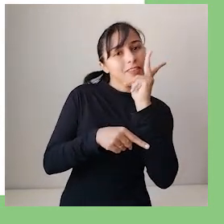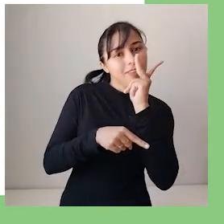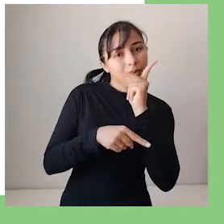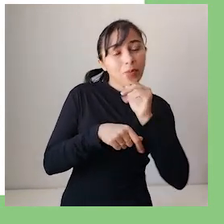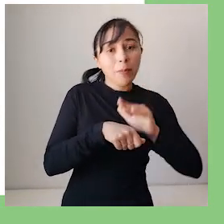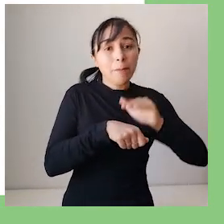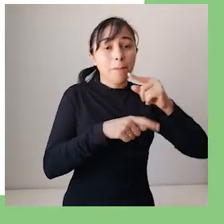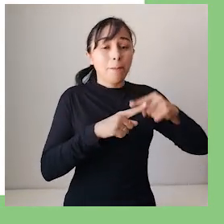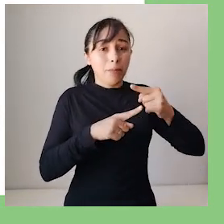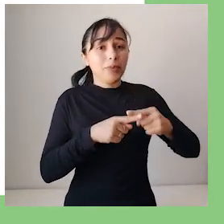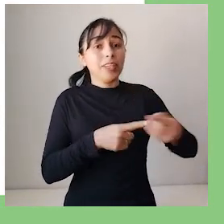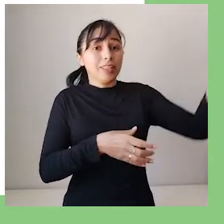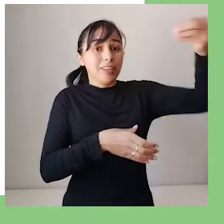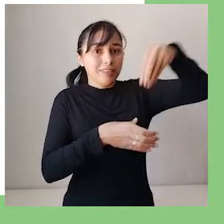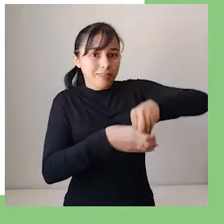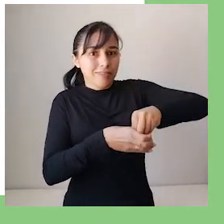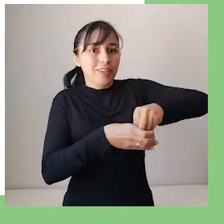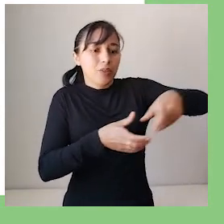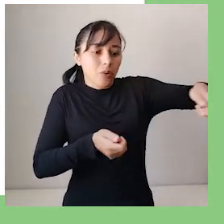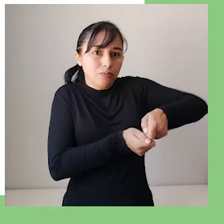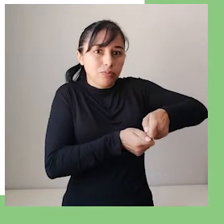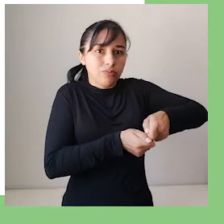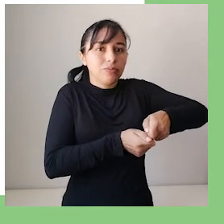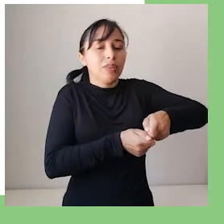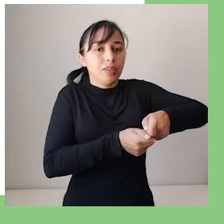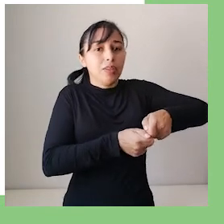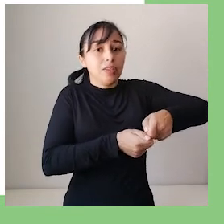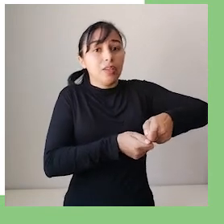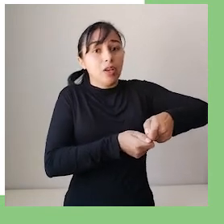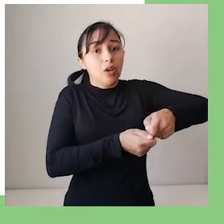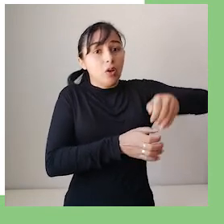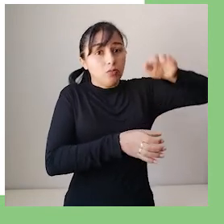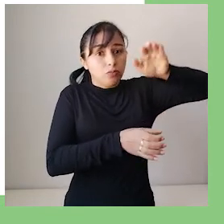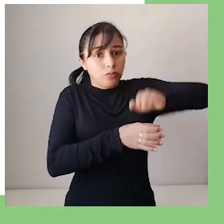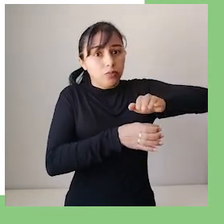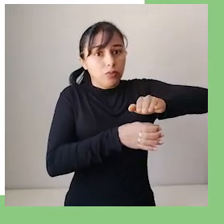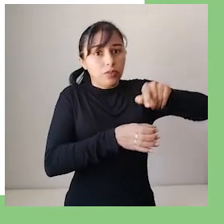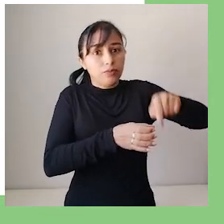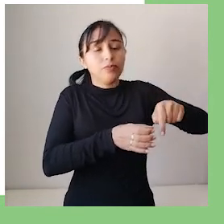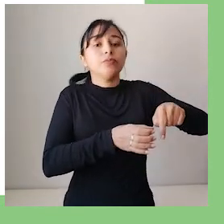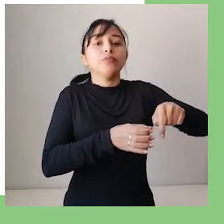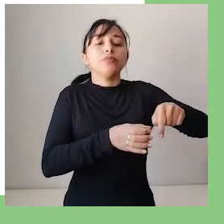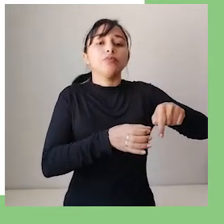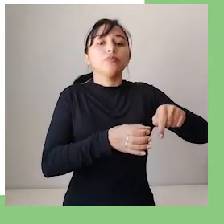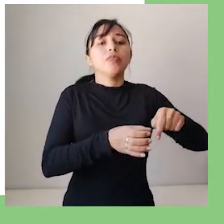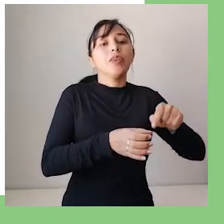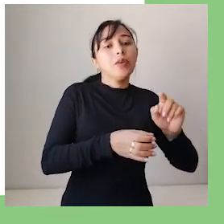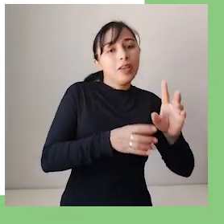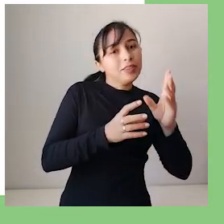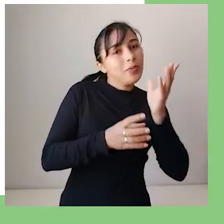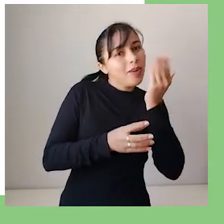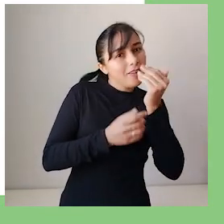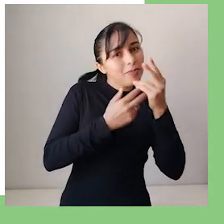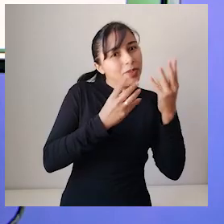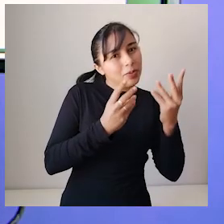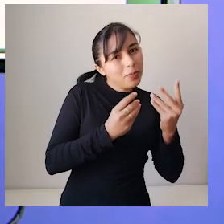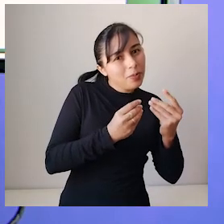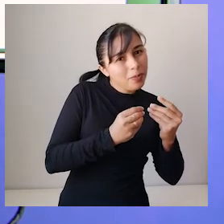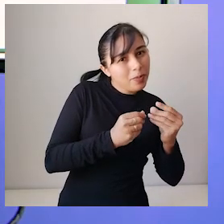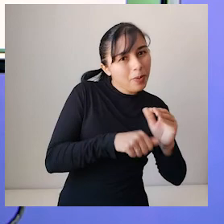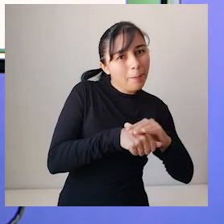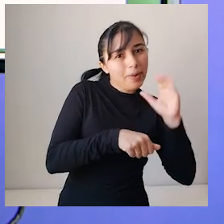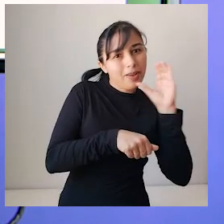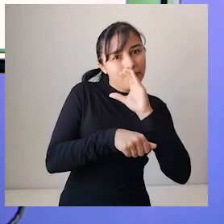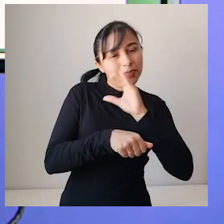tempo para que esse alimento dentro dela cozinhe, fique mais mole, mais rápido.